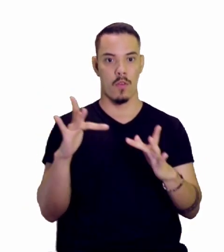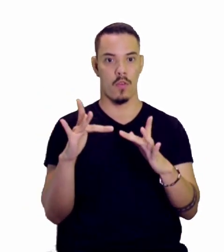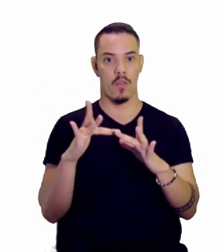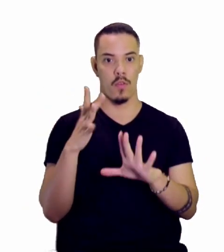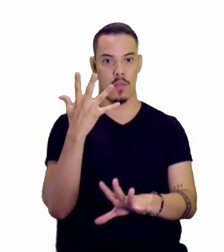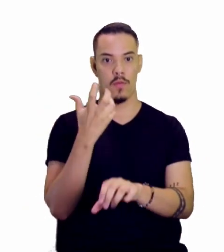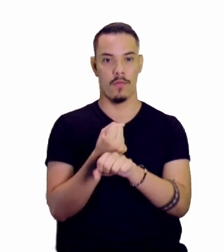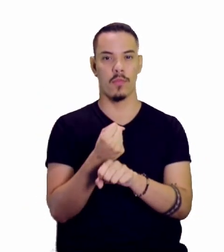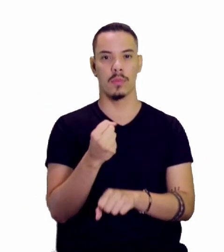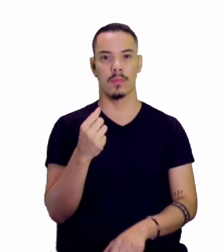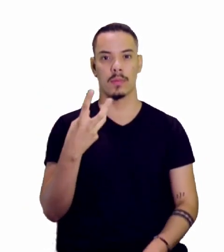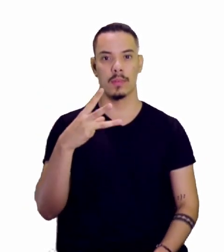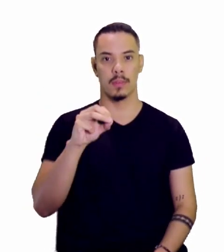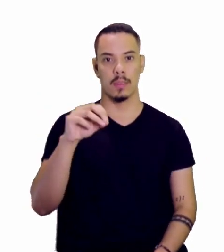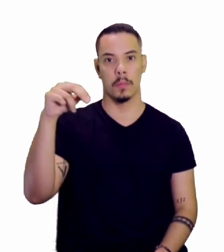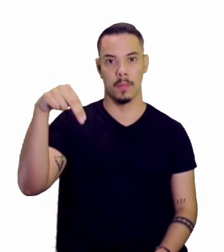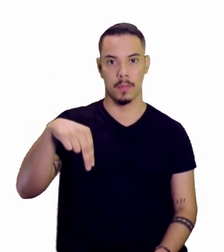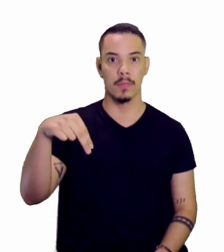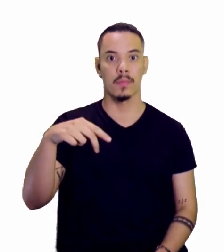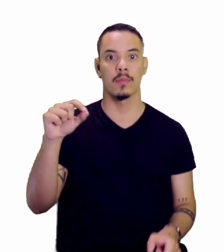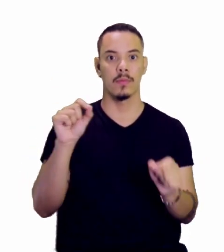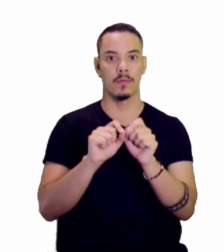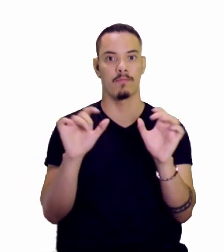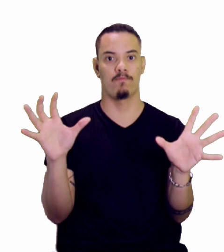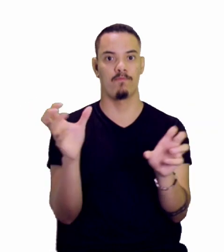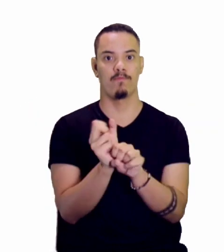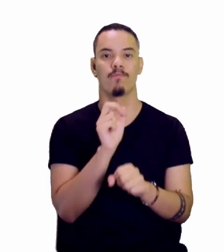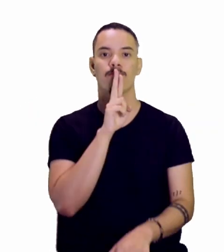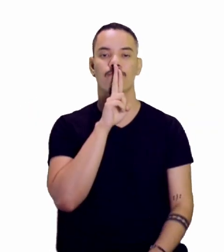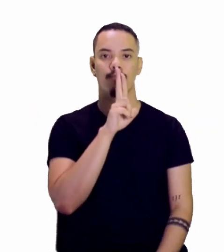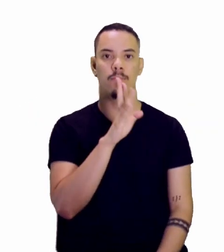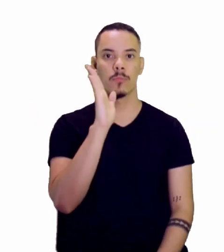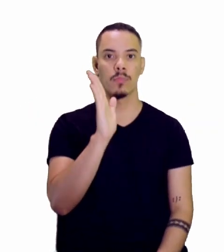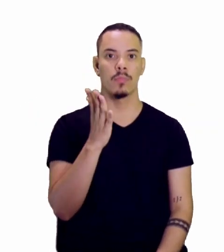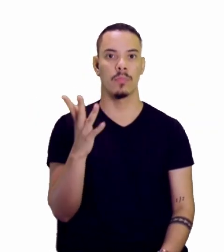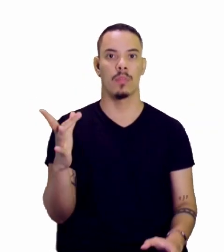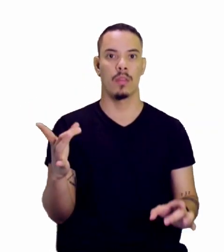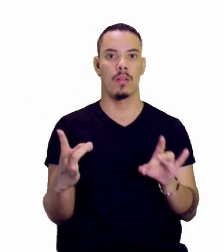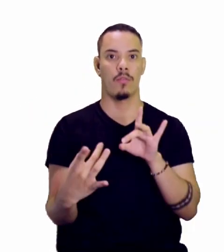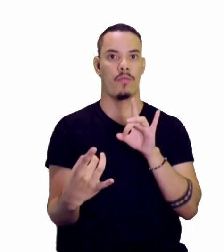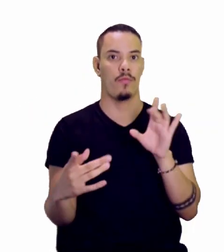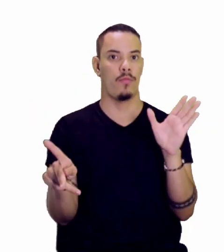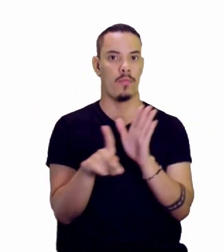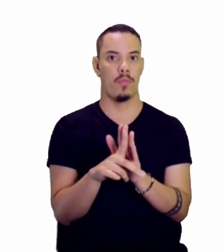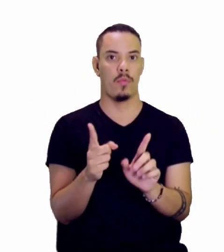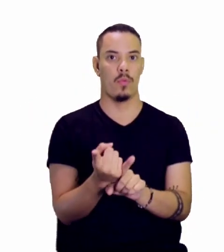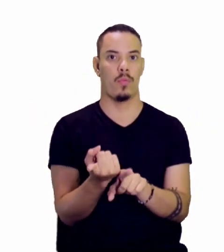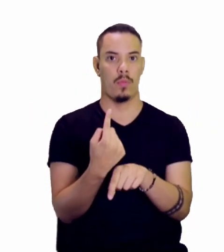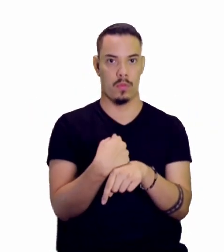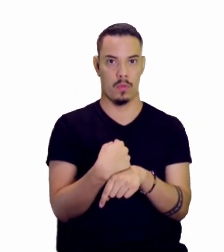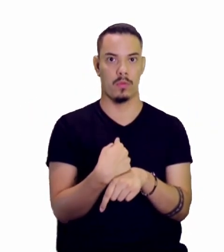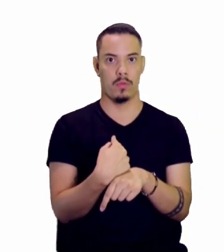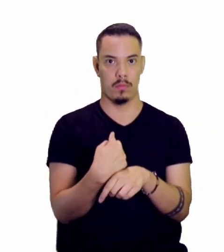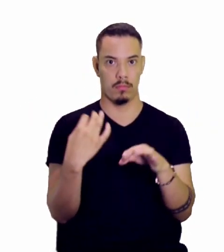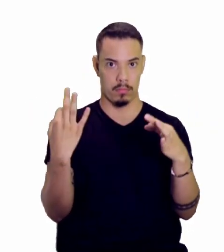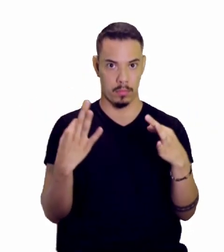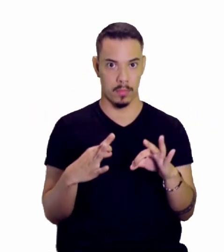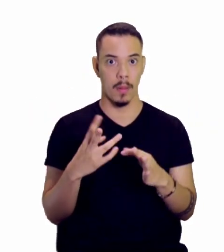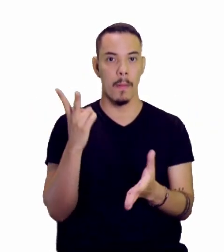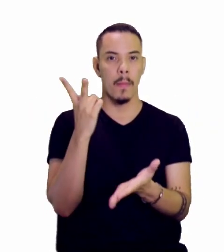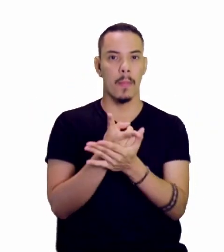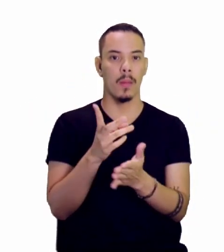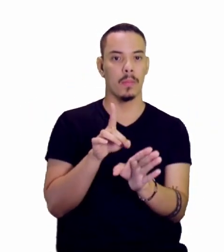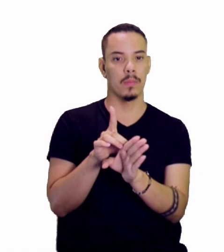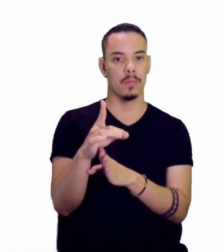30 newtons. Então, opa, tem que fazer uma resultante, né? E até em sentido oposto, né? Isso, olha só, pessoal. FAB está oposto. Mesma